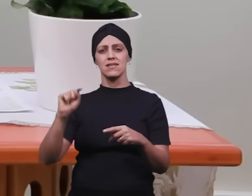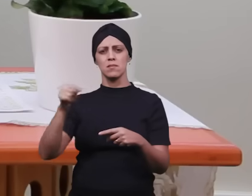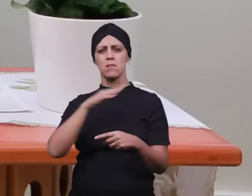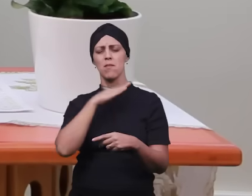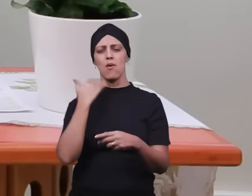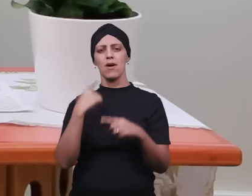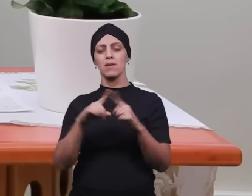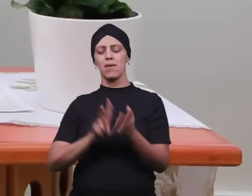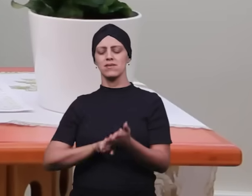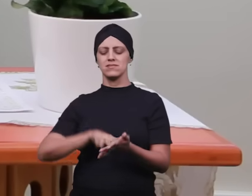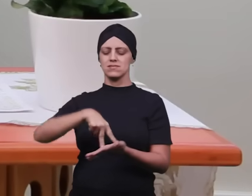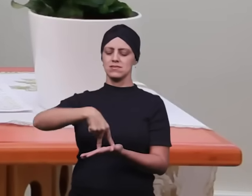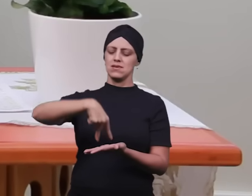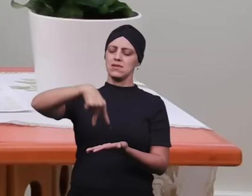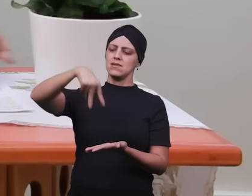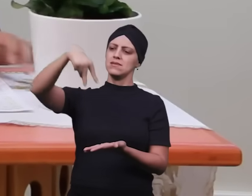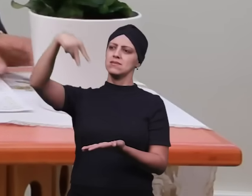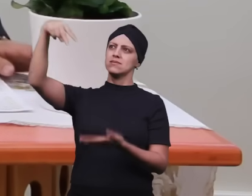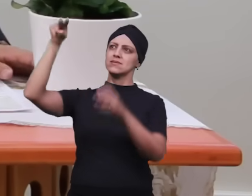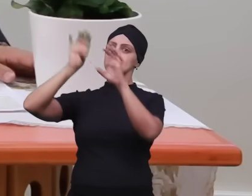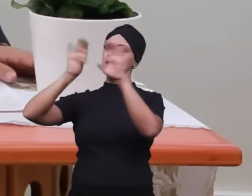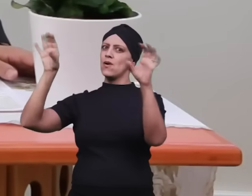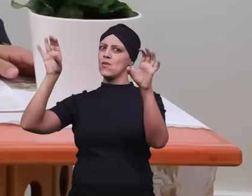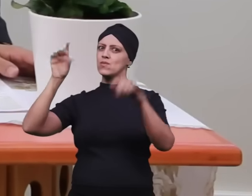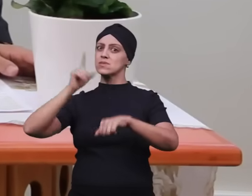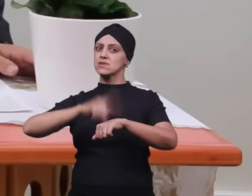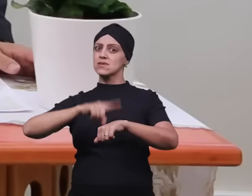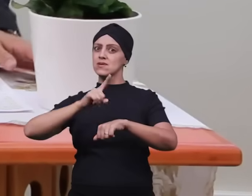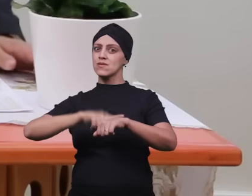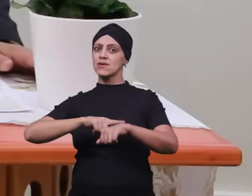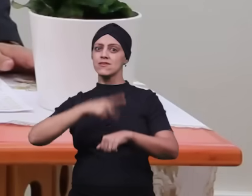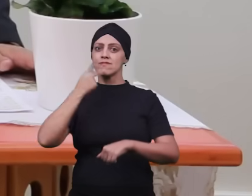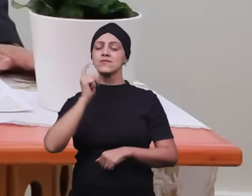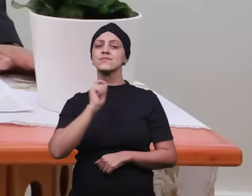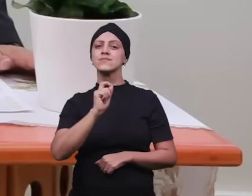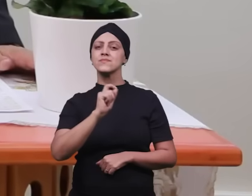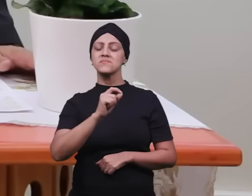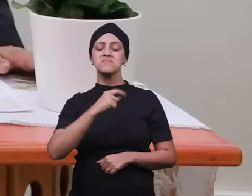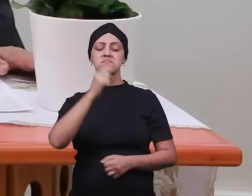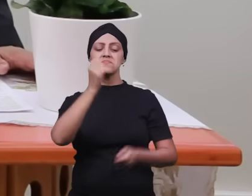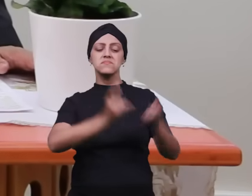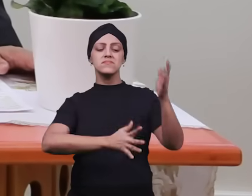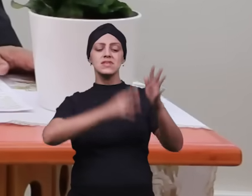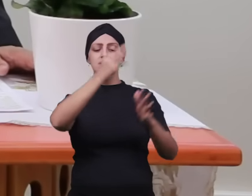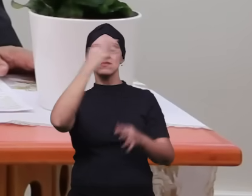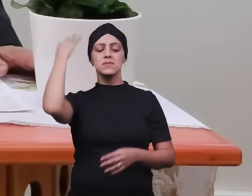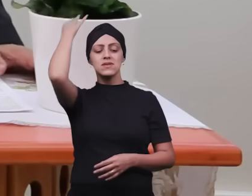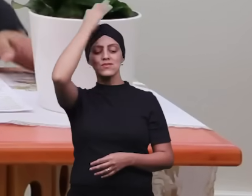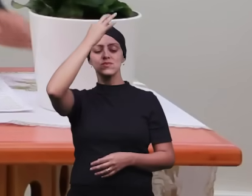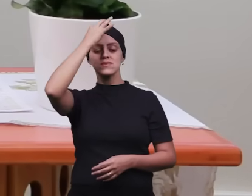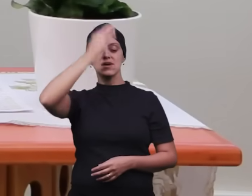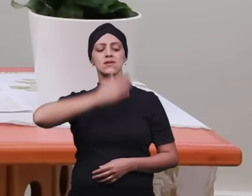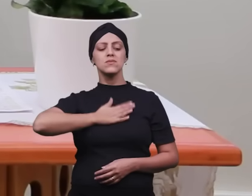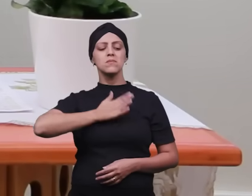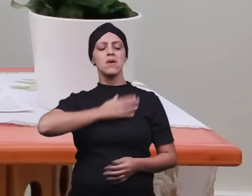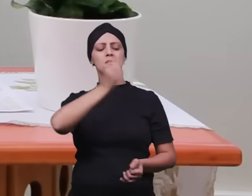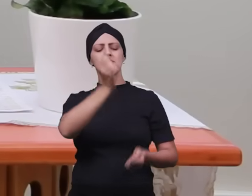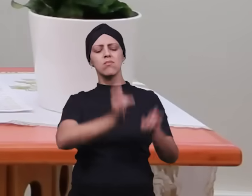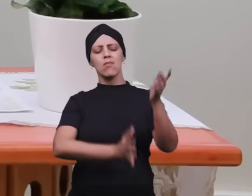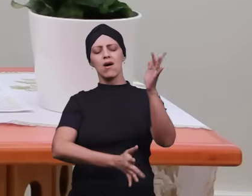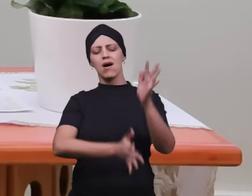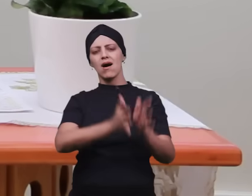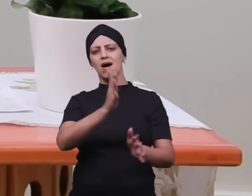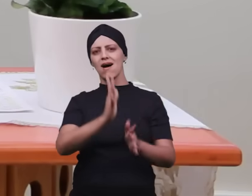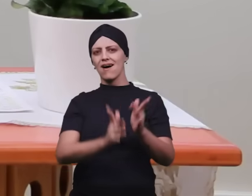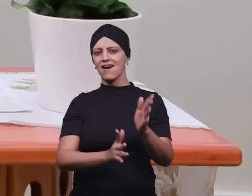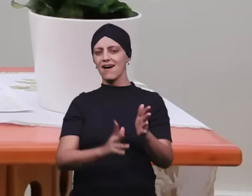parte para a eternidade. Mas ele deixou um outro anúncio, que ele derramaria do seu Espírito Santo. E isso se cumpre lá